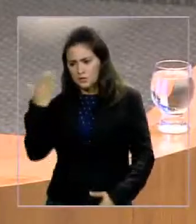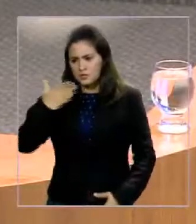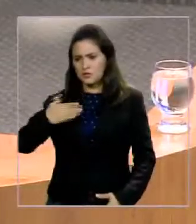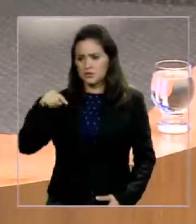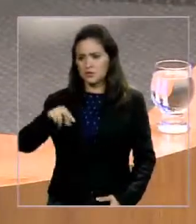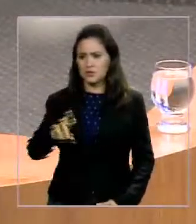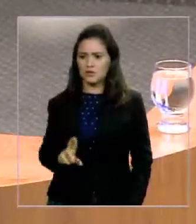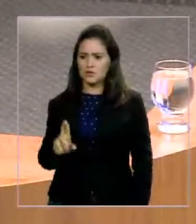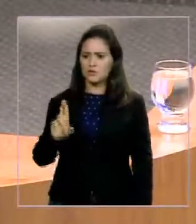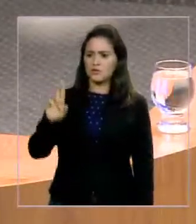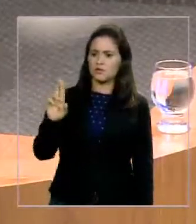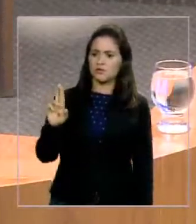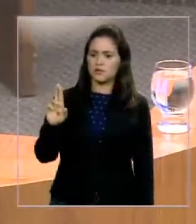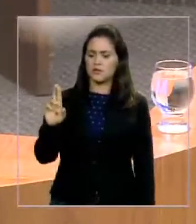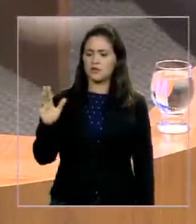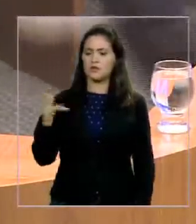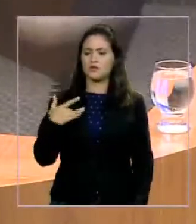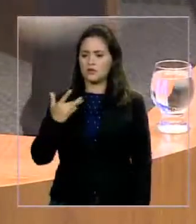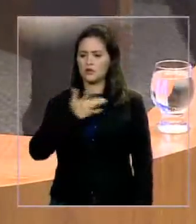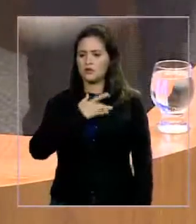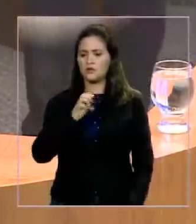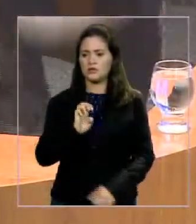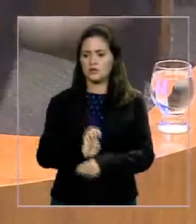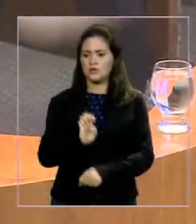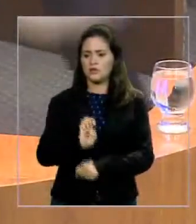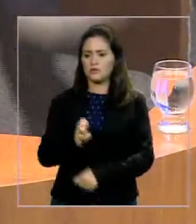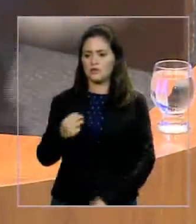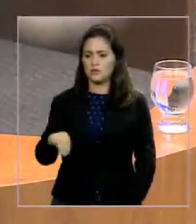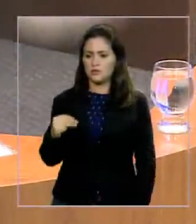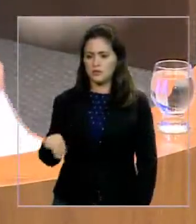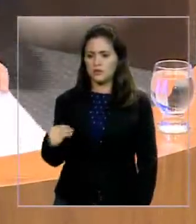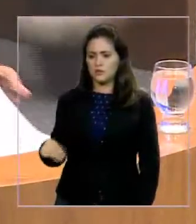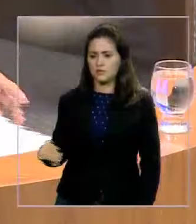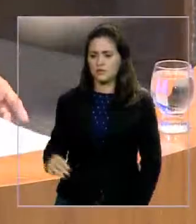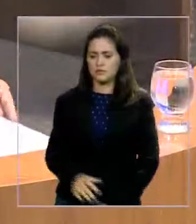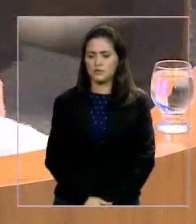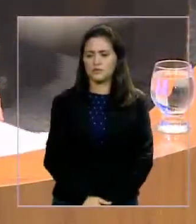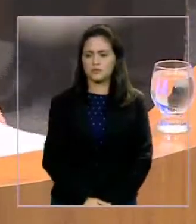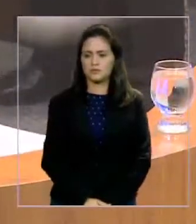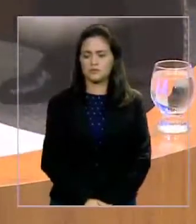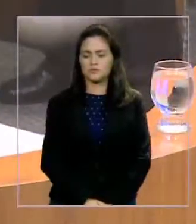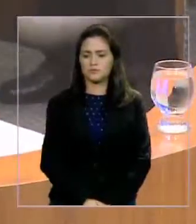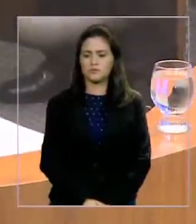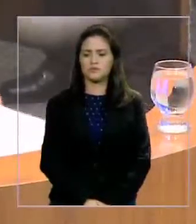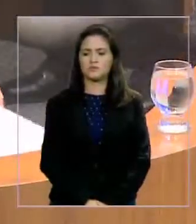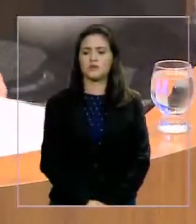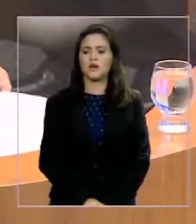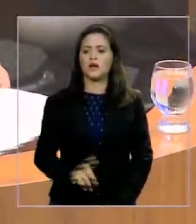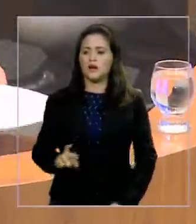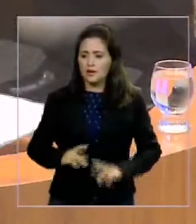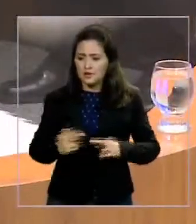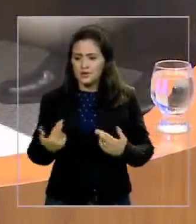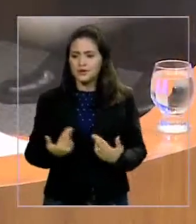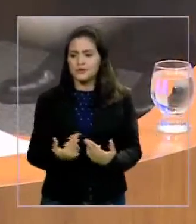representando a saúde no Estado do Maranhão. Senhoras e senhores, uma audiência